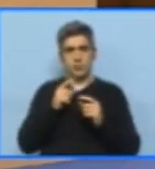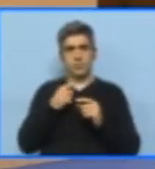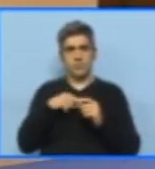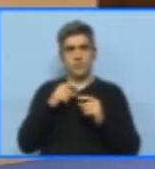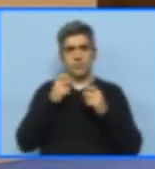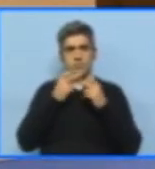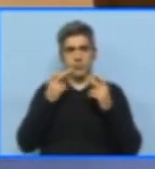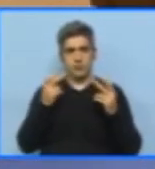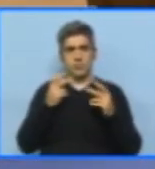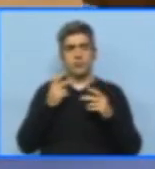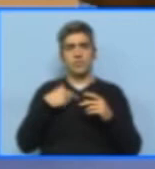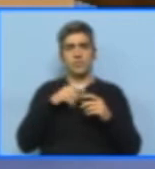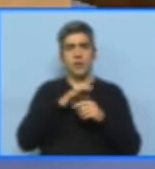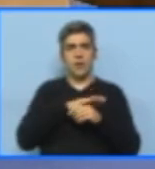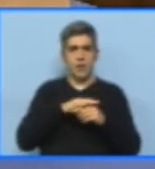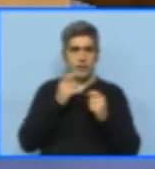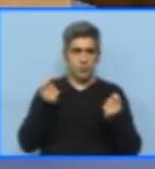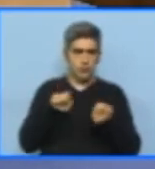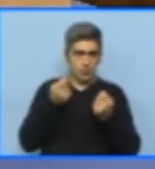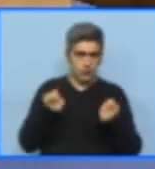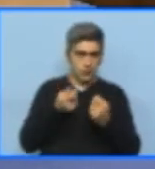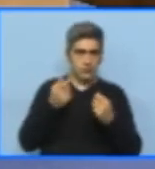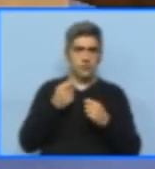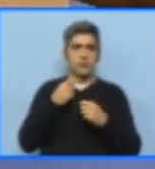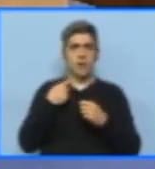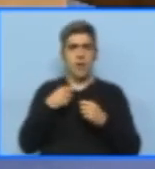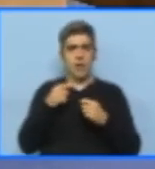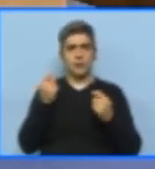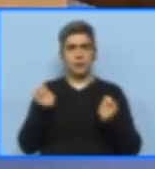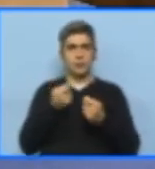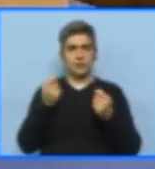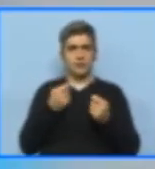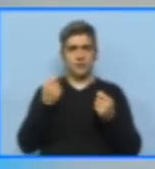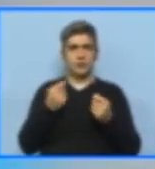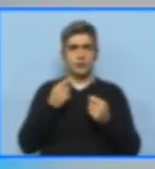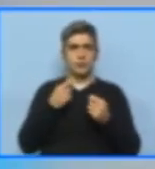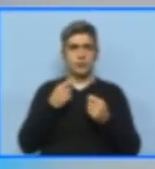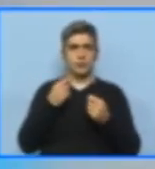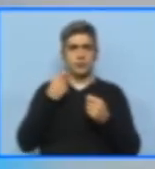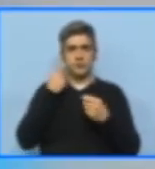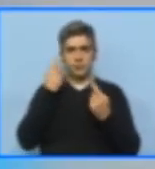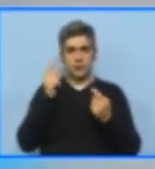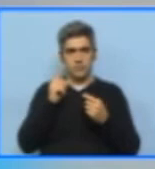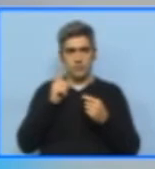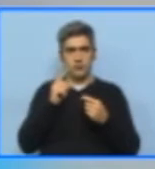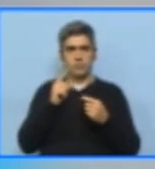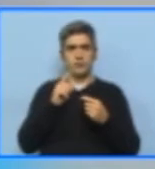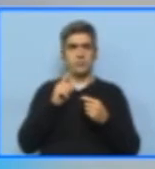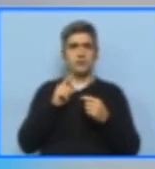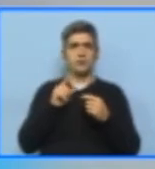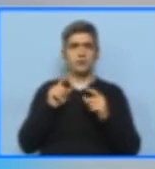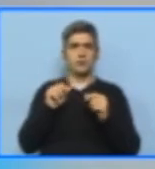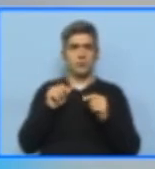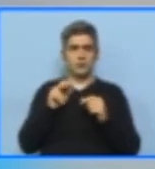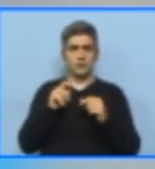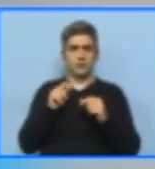slogan. Seja na área da publicidade, em que há a publicidade que não passa, obviamente, naquilo que é a antena